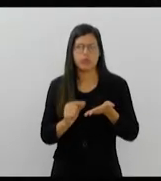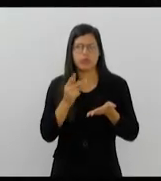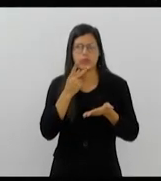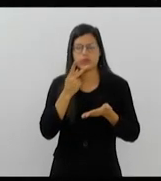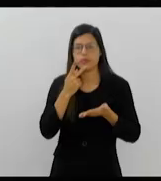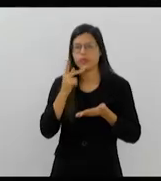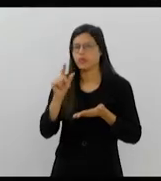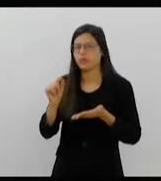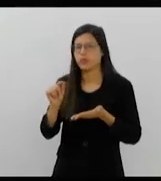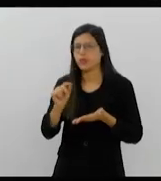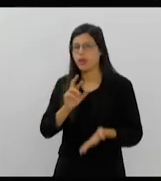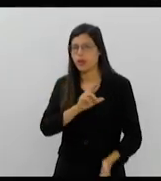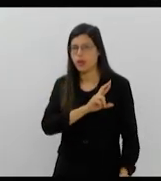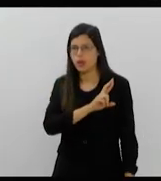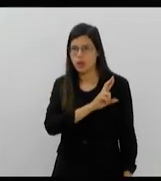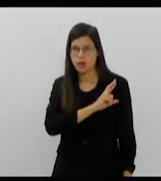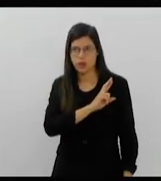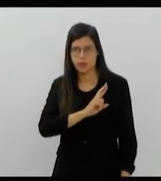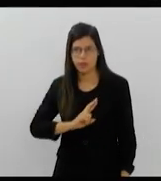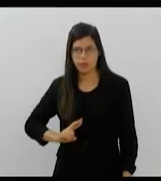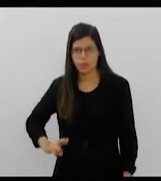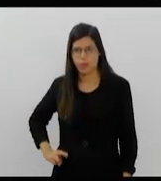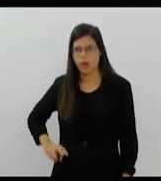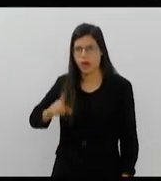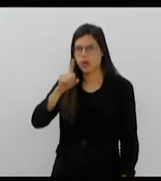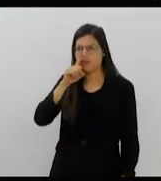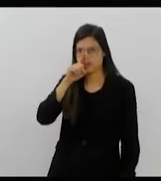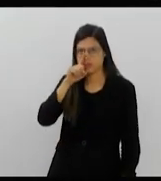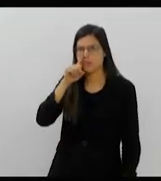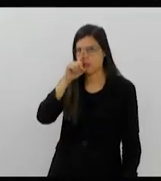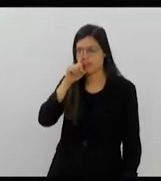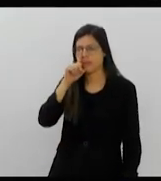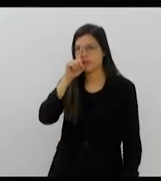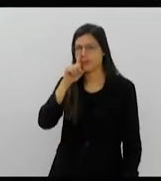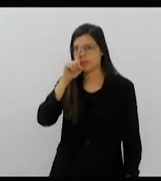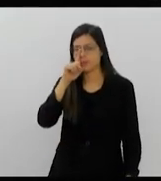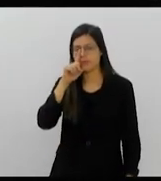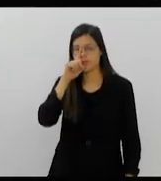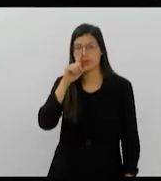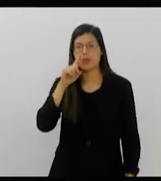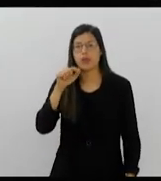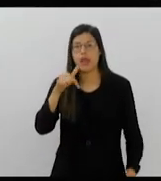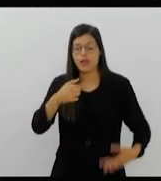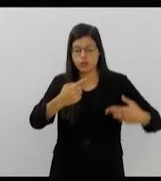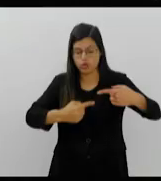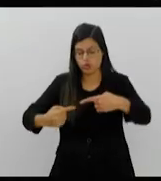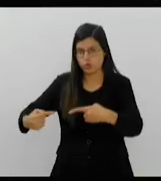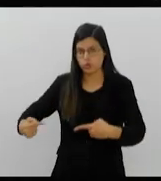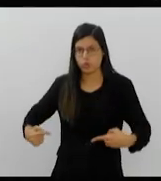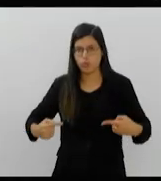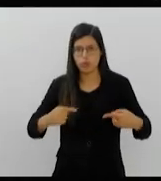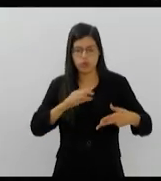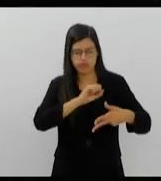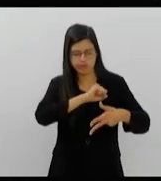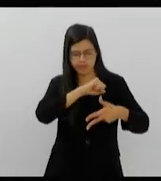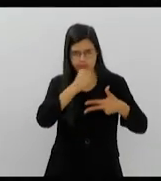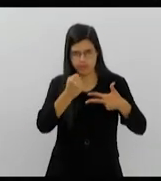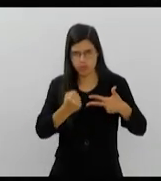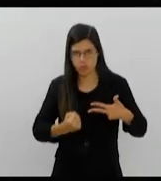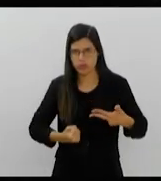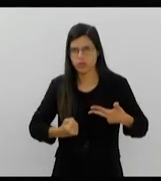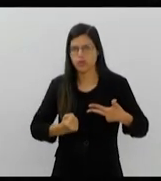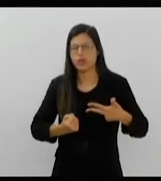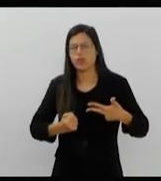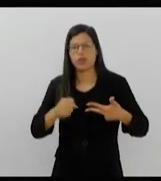chamado A República em Risco, a disputa entre os poderes pelo